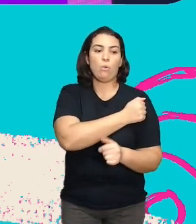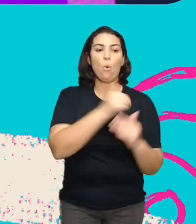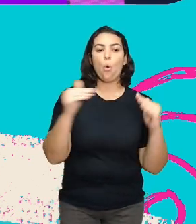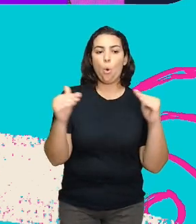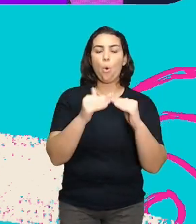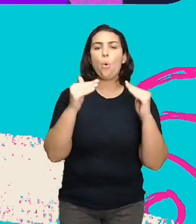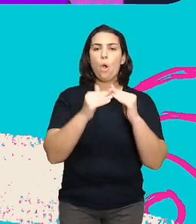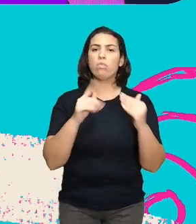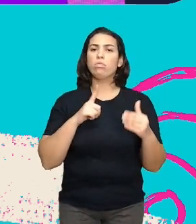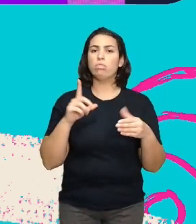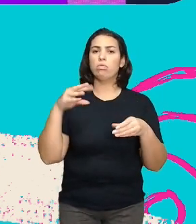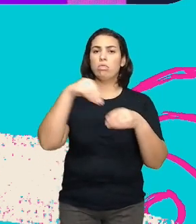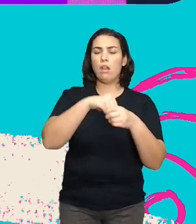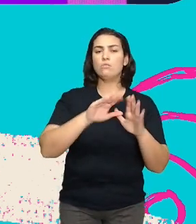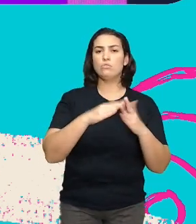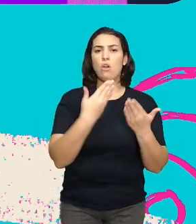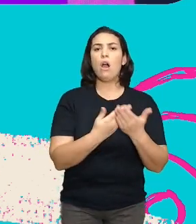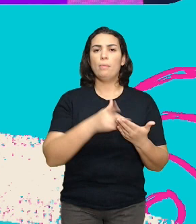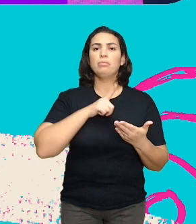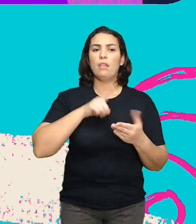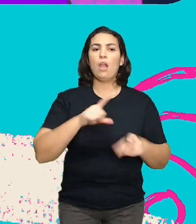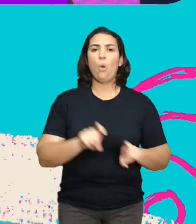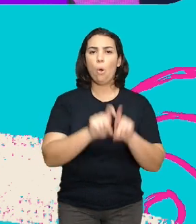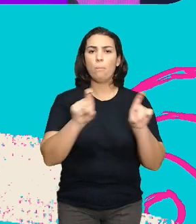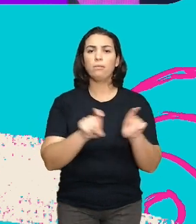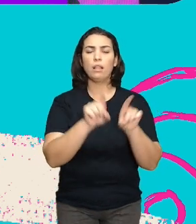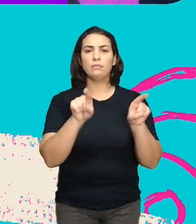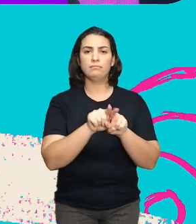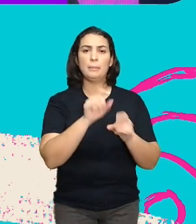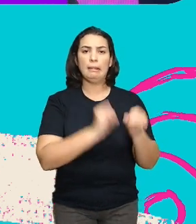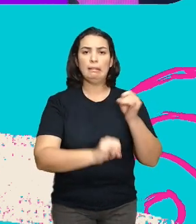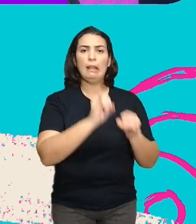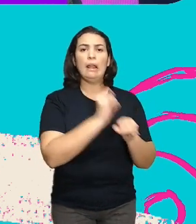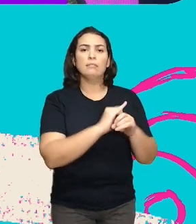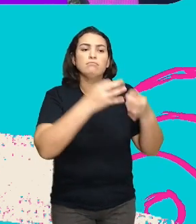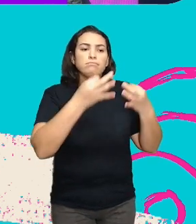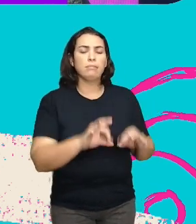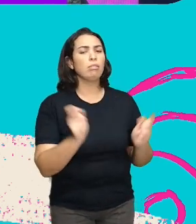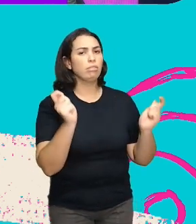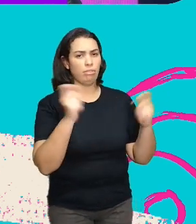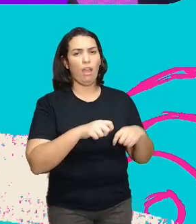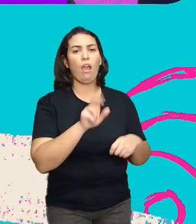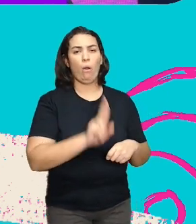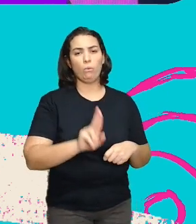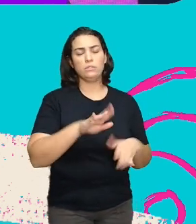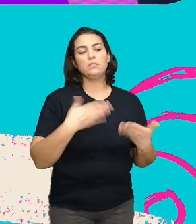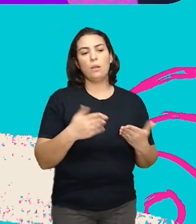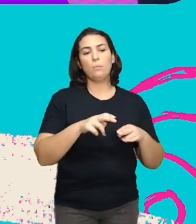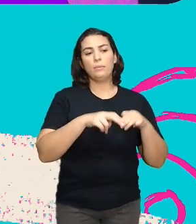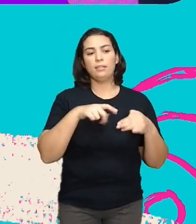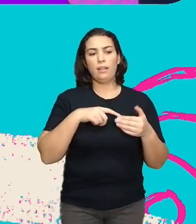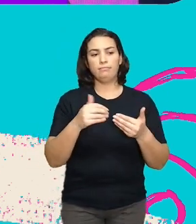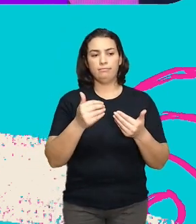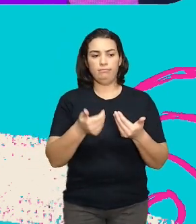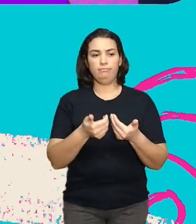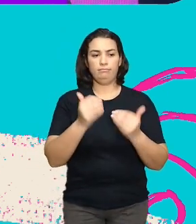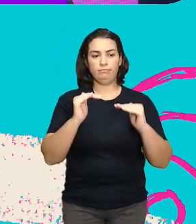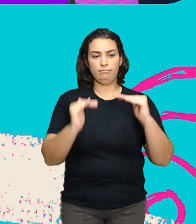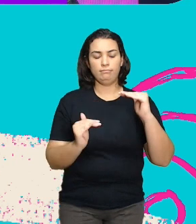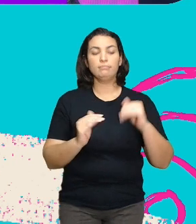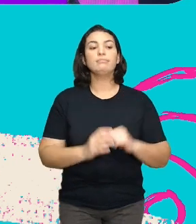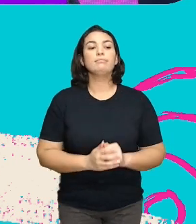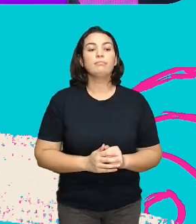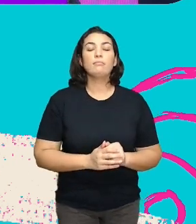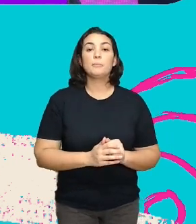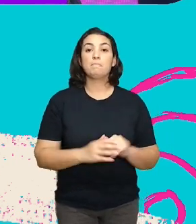computadores, internet adequada, então a gente já percebe aí um descompasso. Entrando um pouco na questão dos mundos